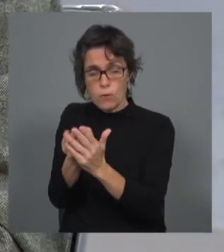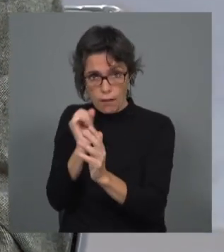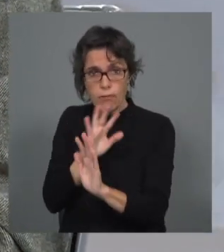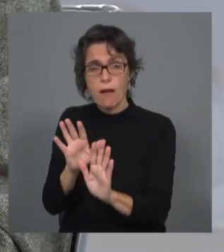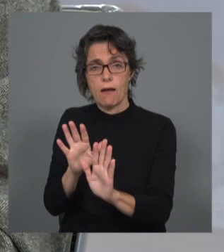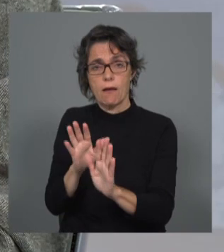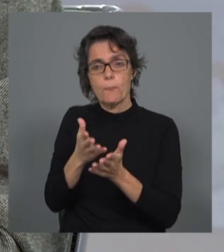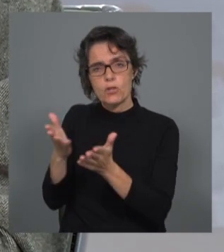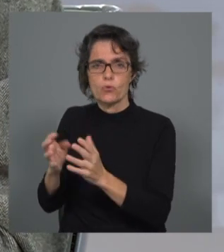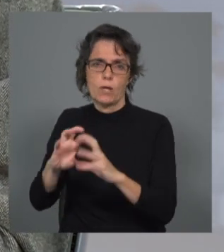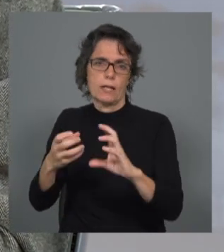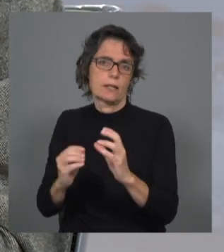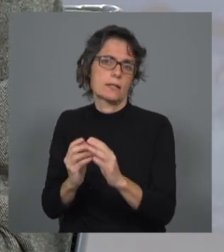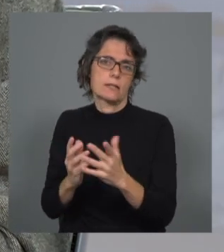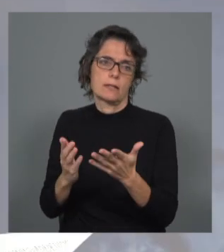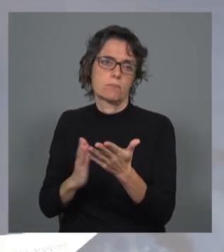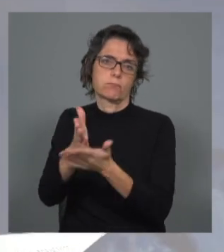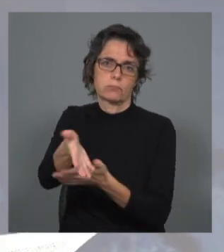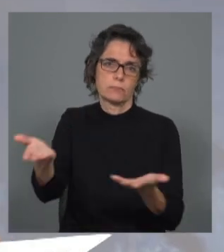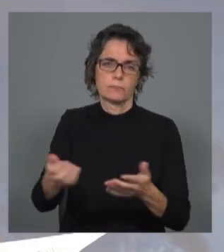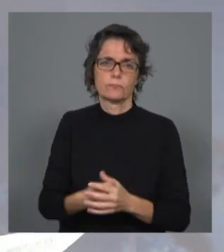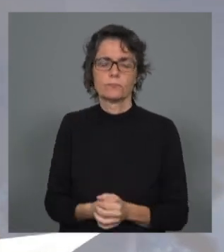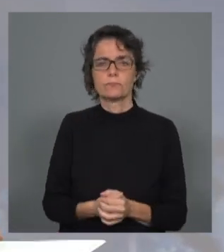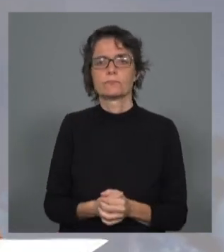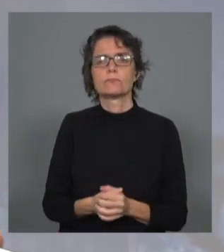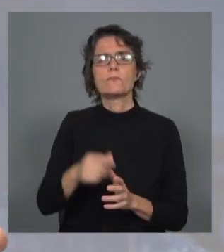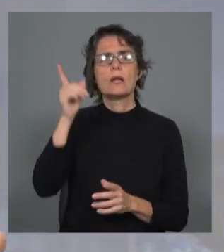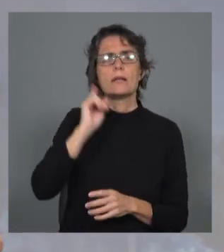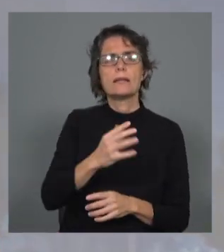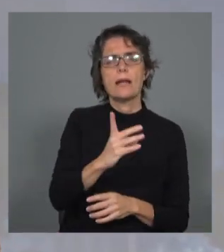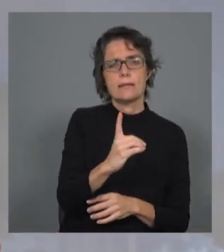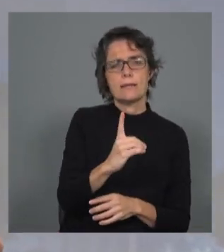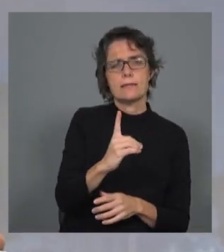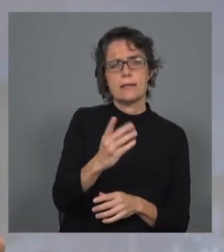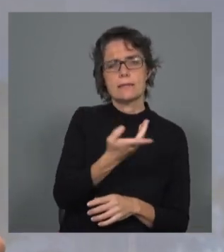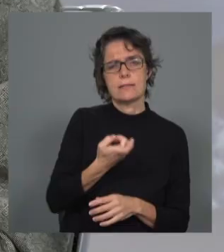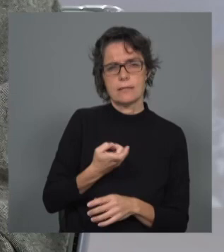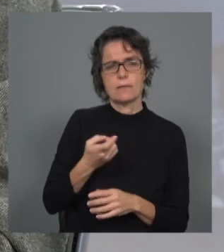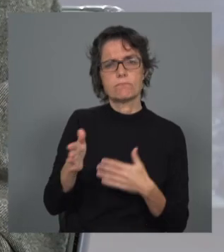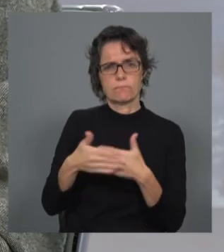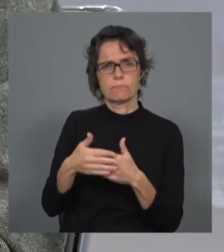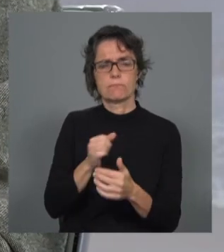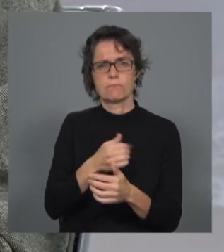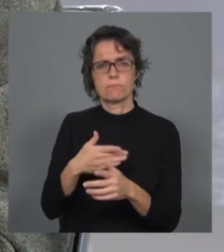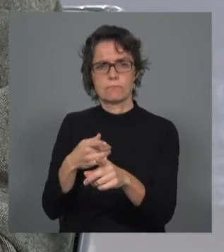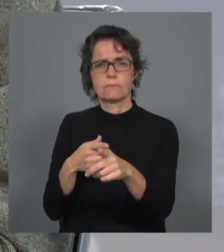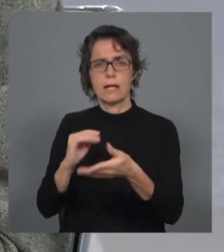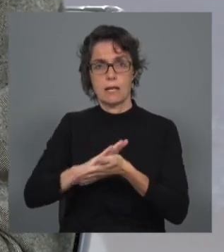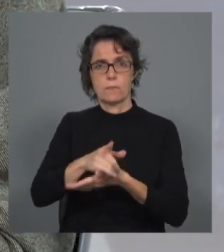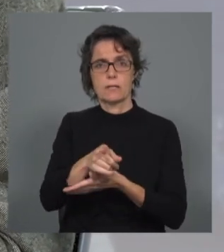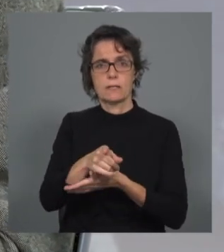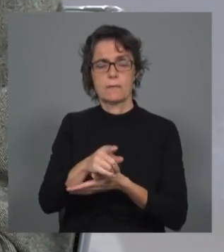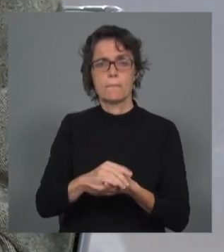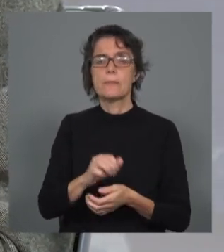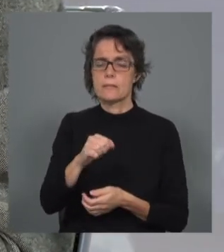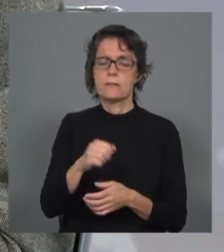crise. Muito brevemente, o 16 de dezembro será o encerramento deste ano da imprensa regional. Vamos apresentar o balanço do que foi este ano